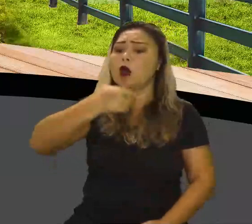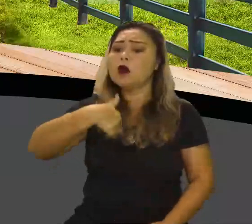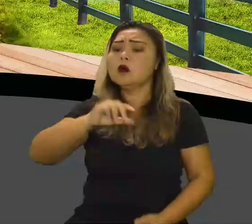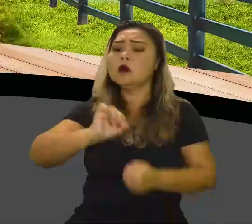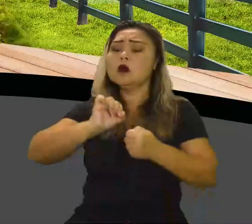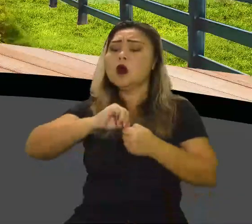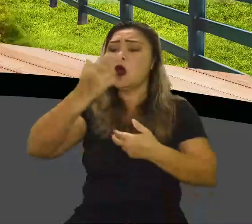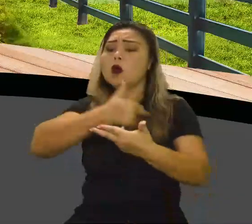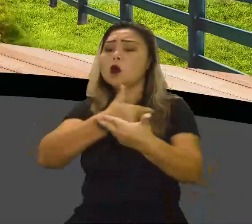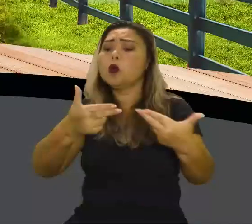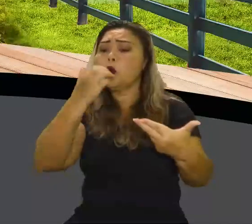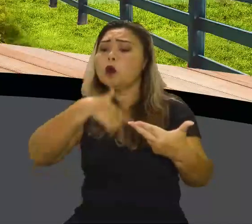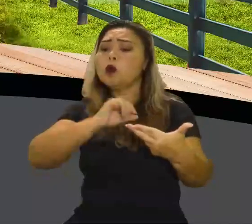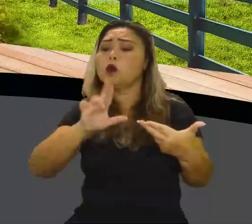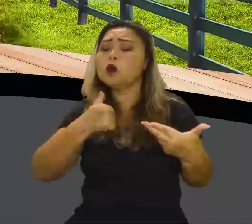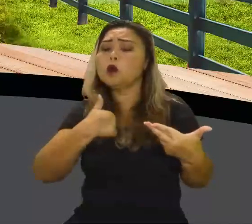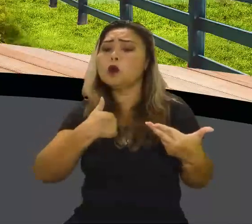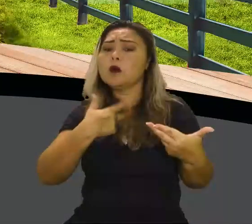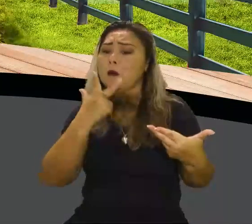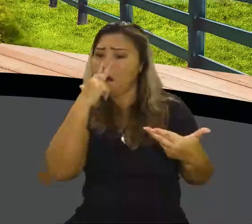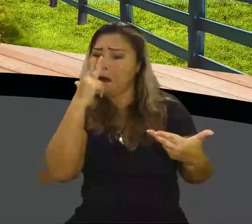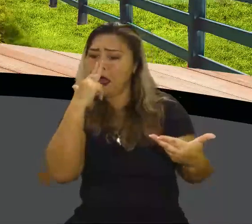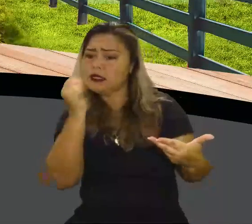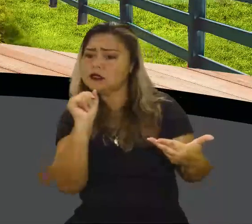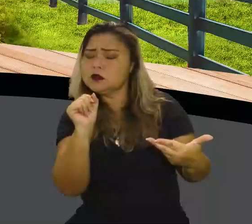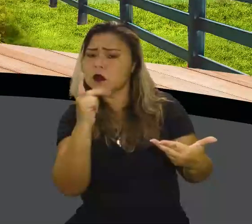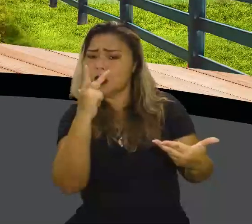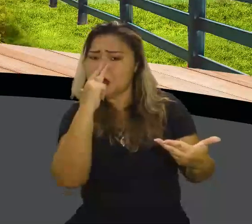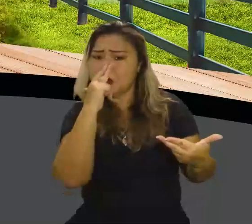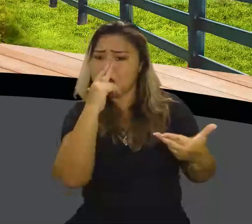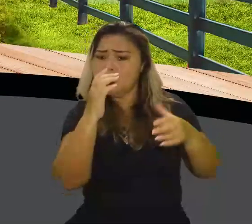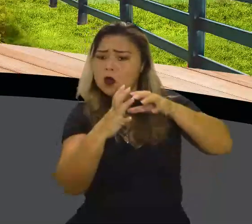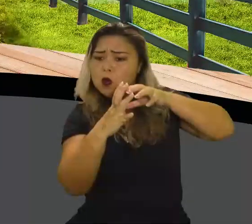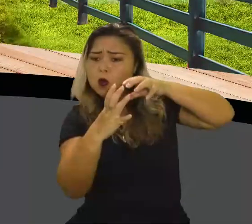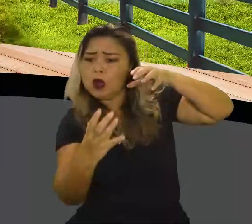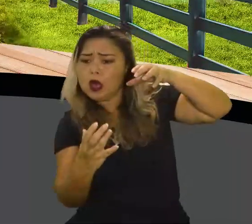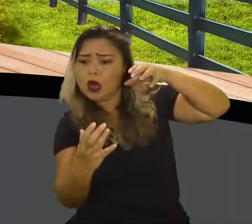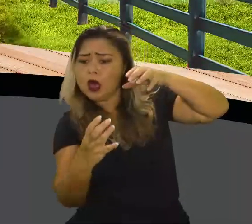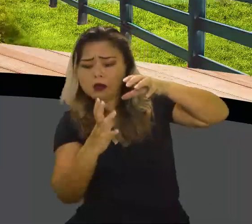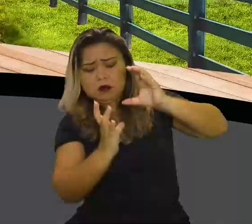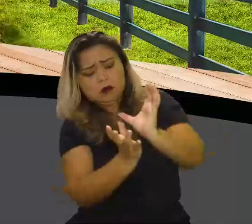fruta que parece um cacto?